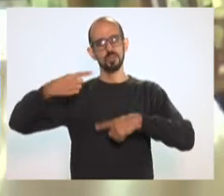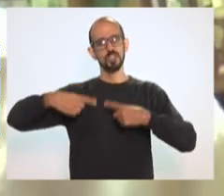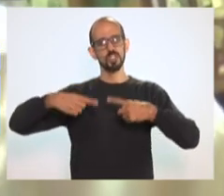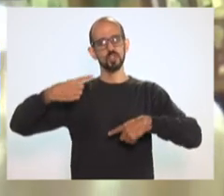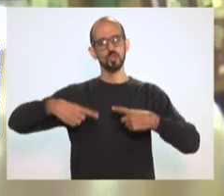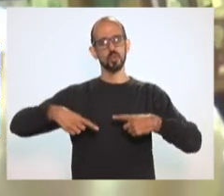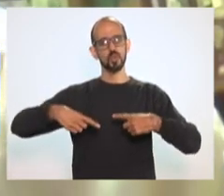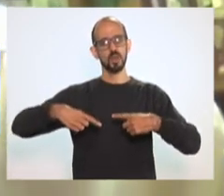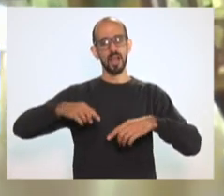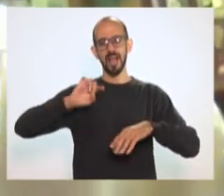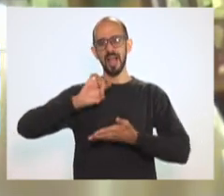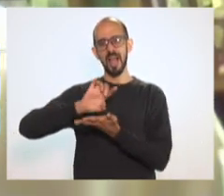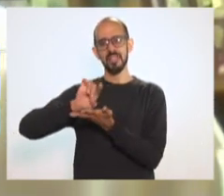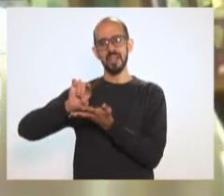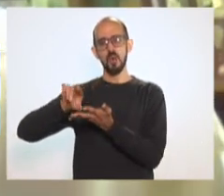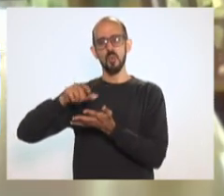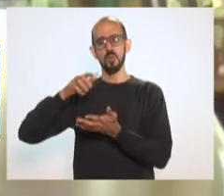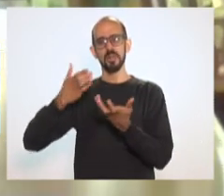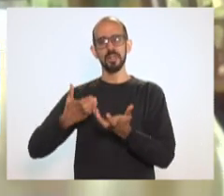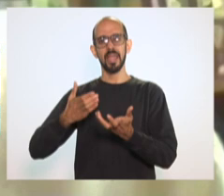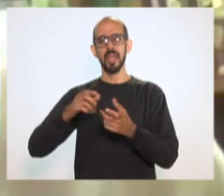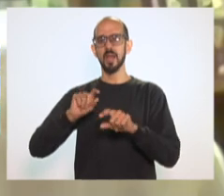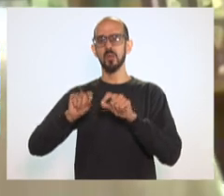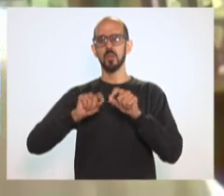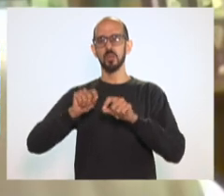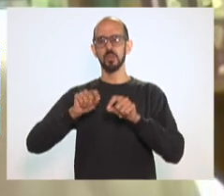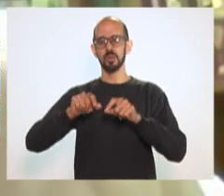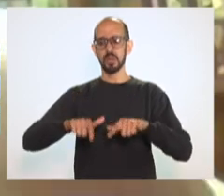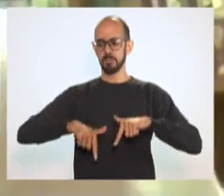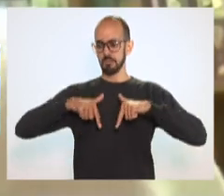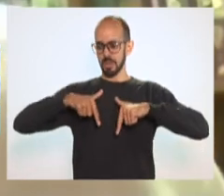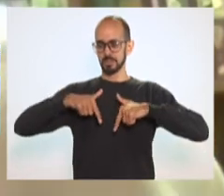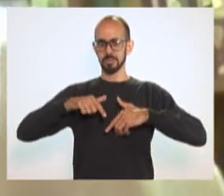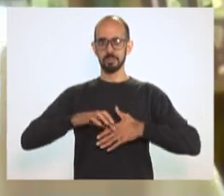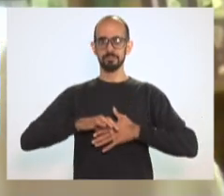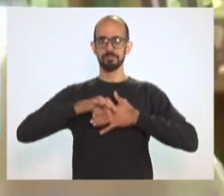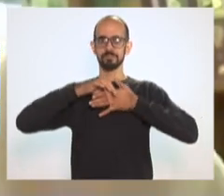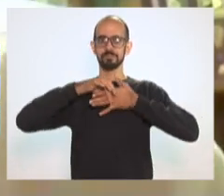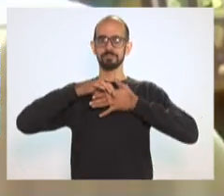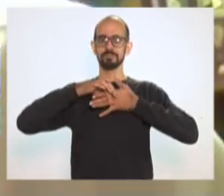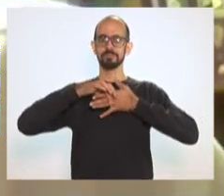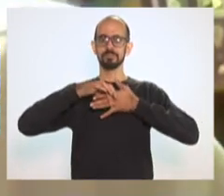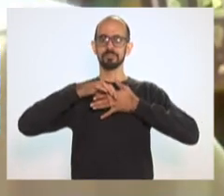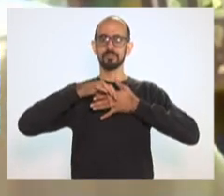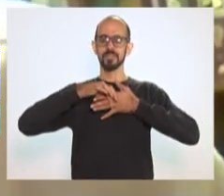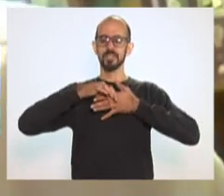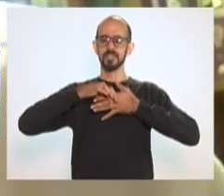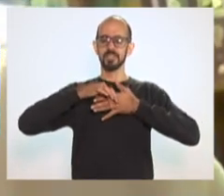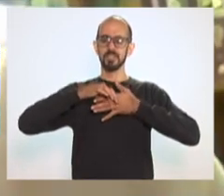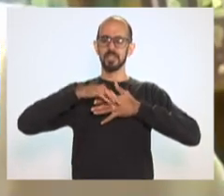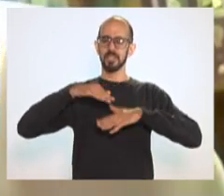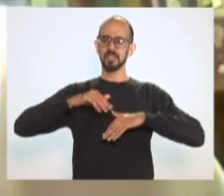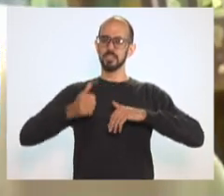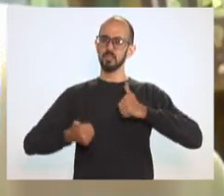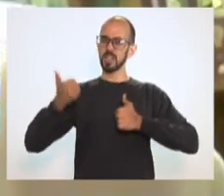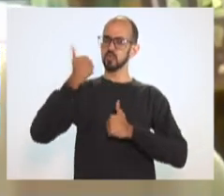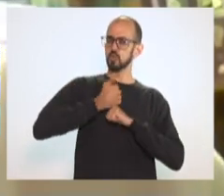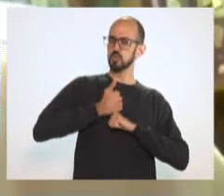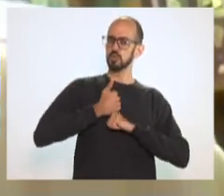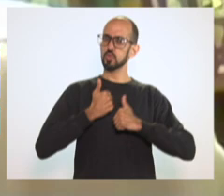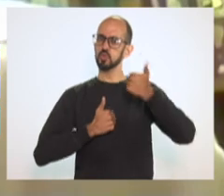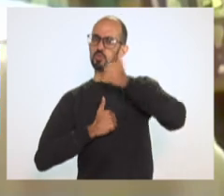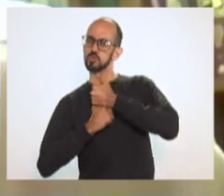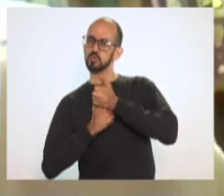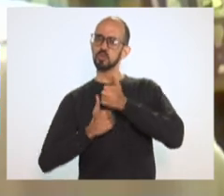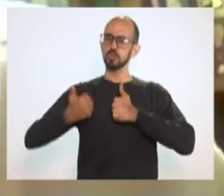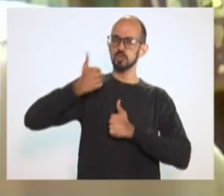um quer exercer um protagonismo maior e acaba criando uma superposição inclusive das suas diversas funções e o estado acaba